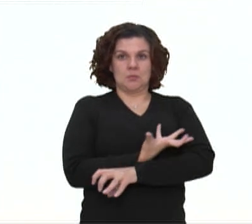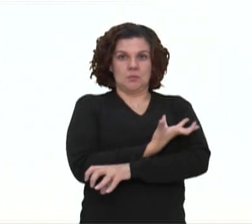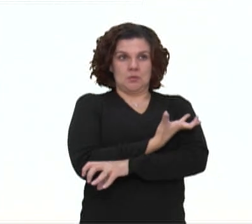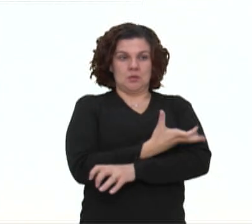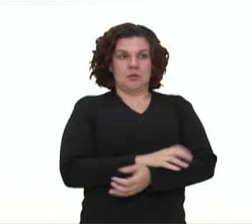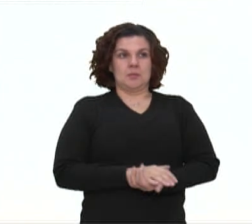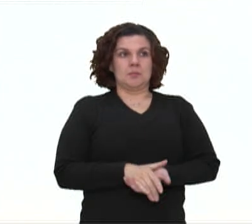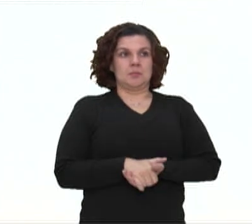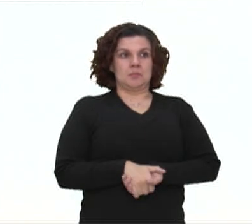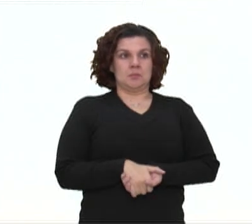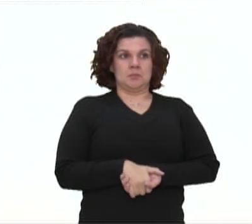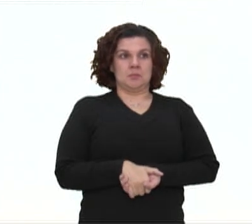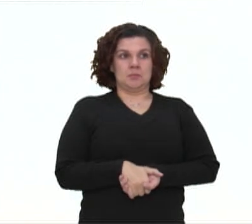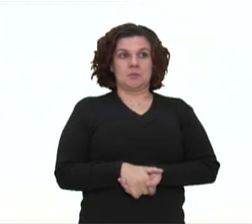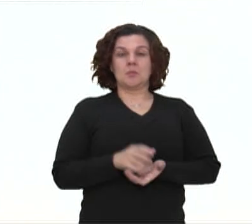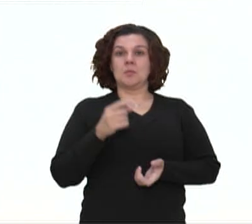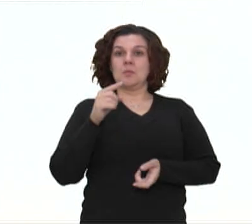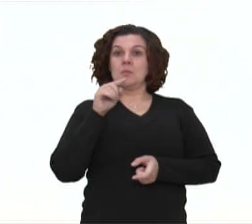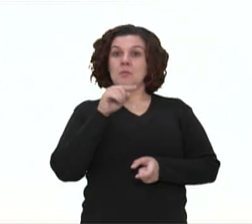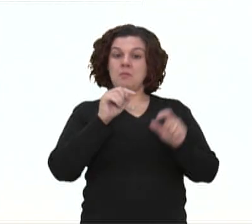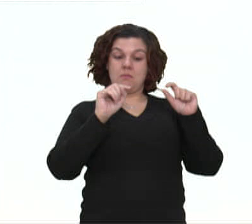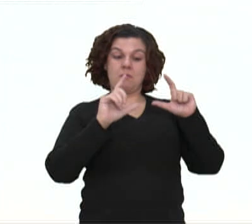Cuidado.